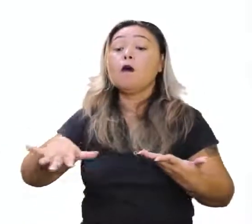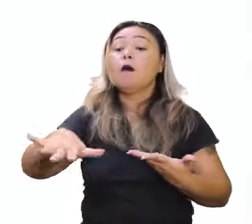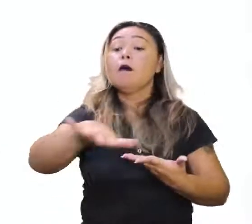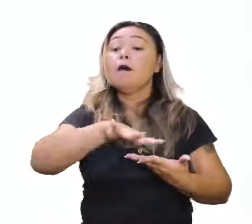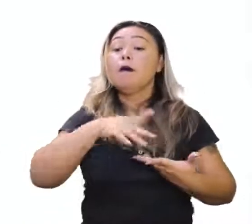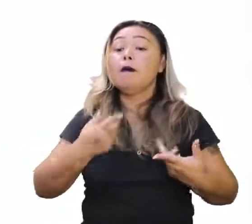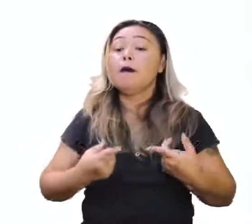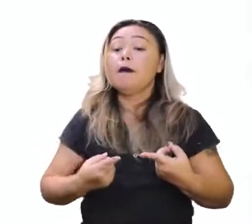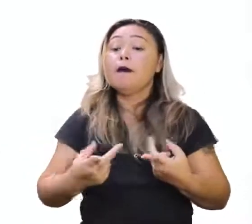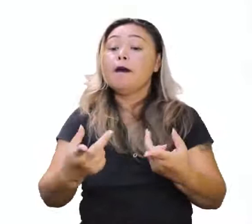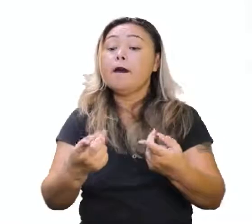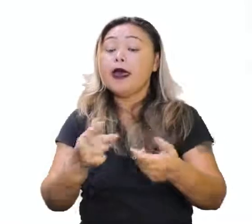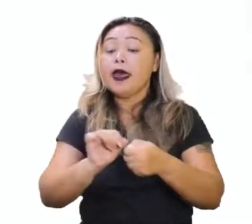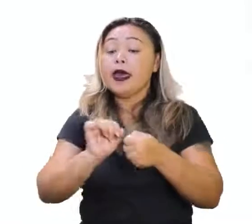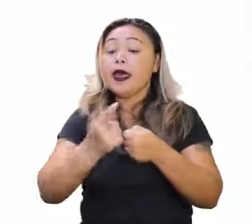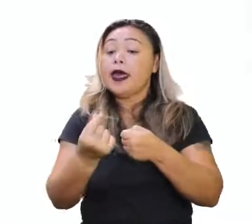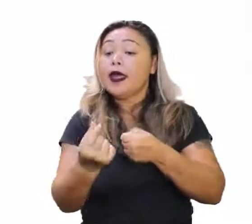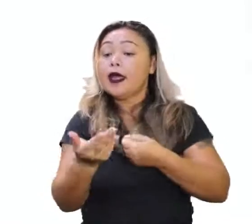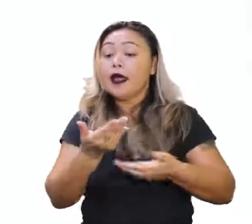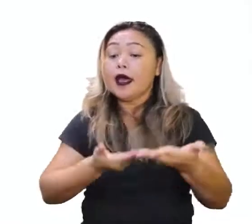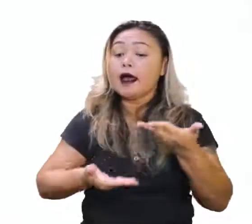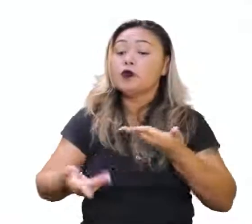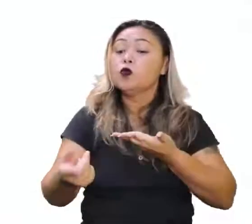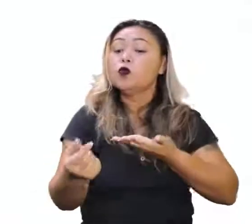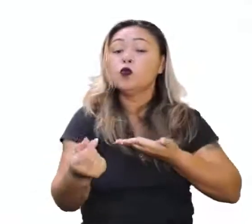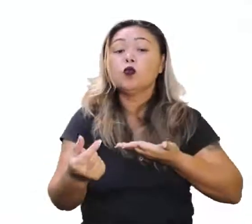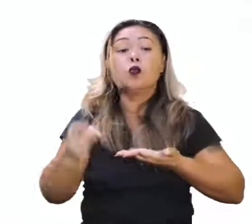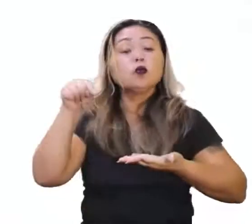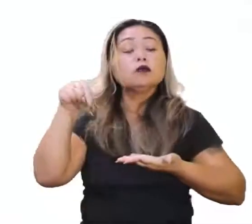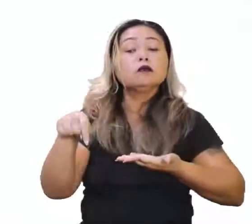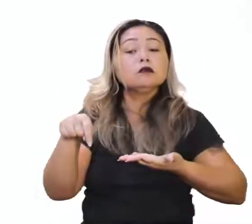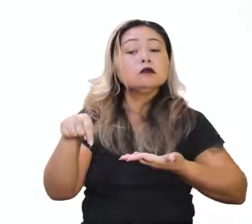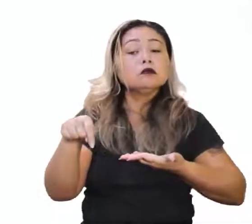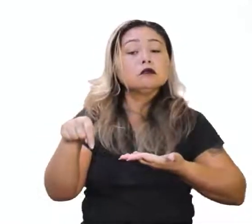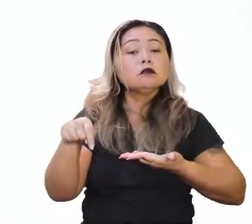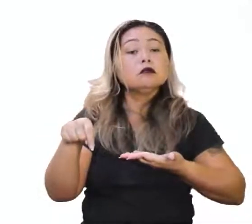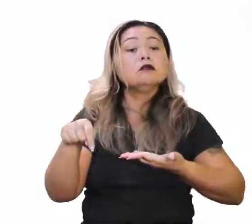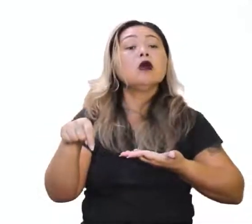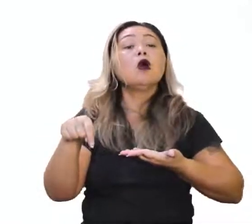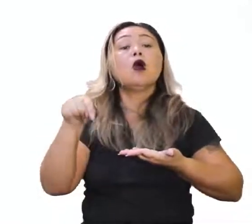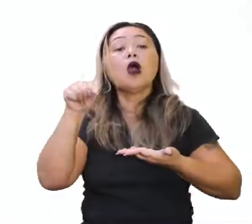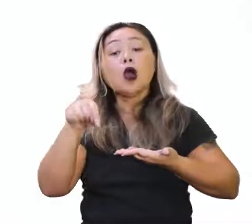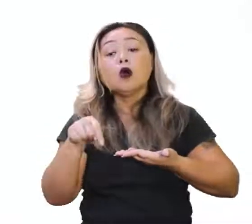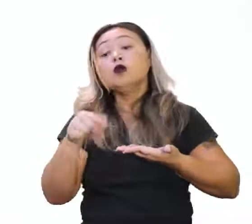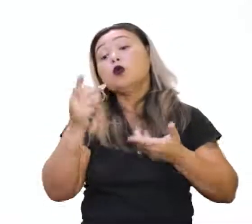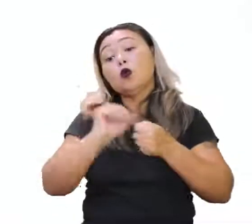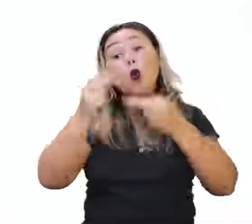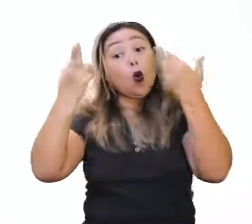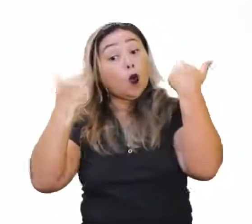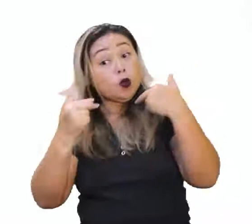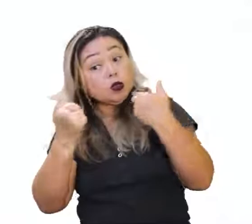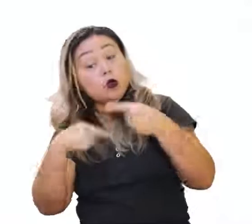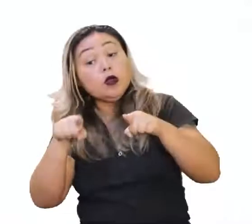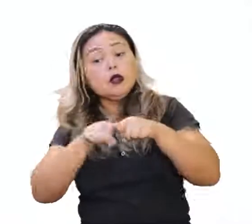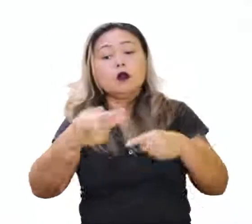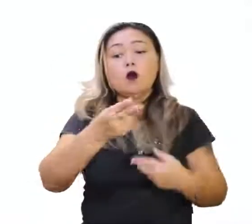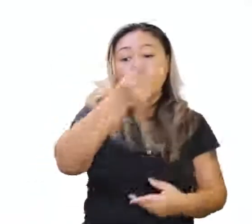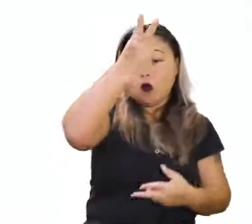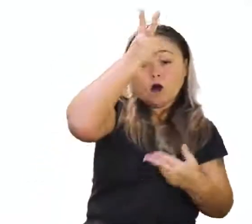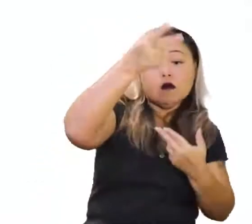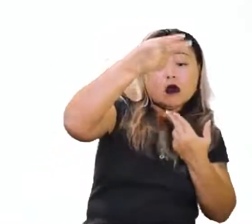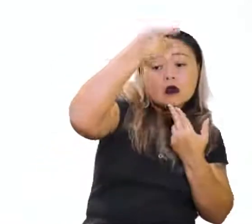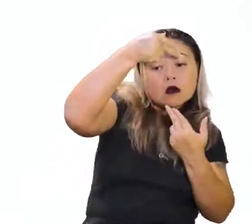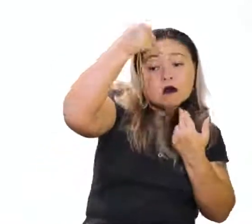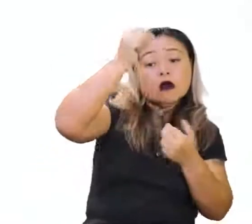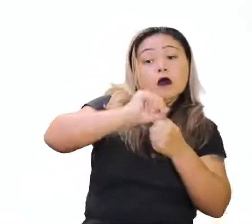mercado, professor. Então, pessoal, como nós estamos falando, tanto ovino como caprino, hoje, ali